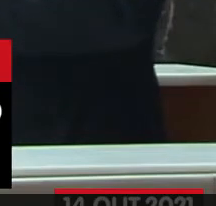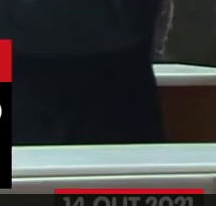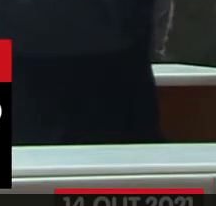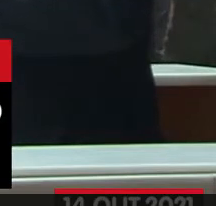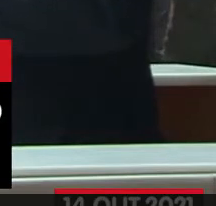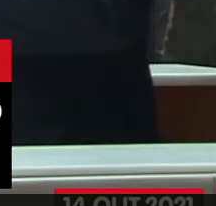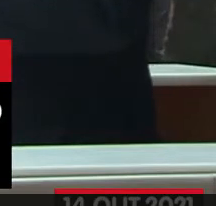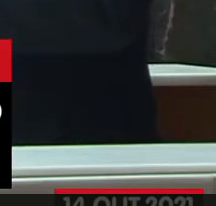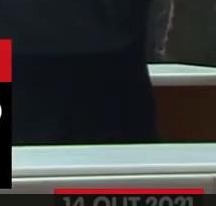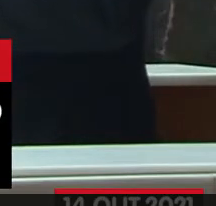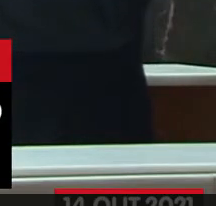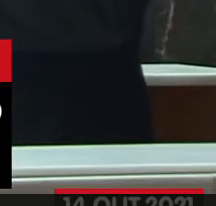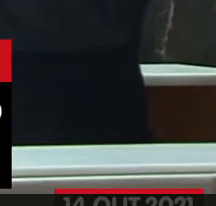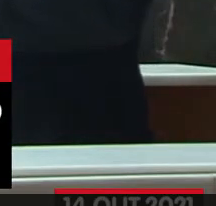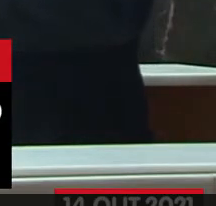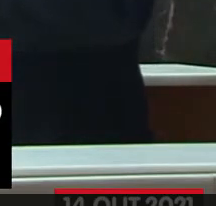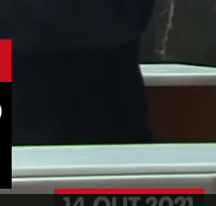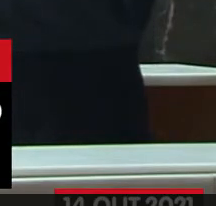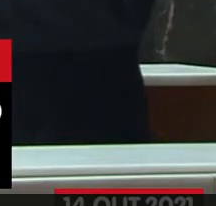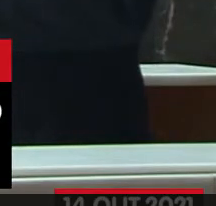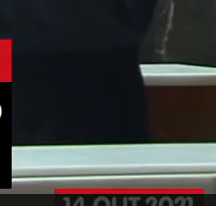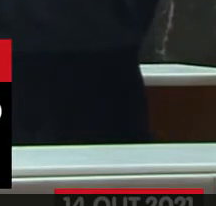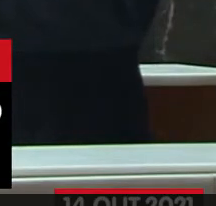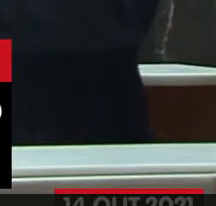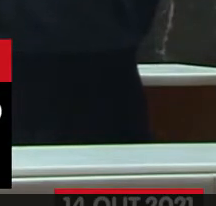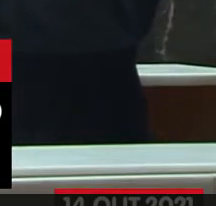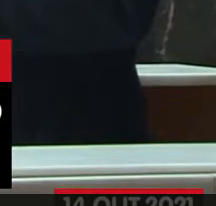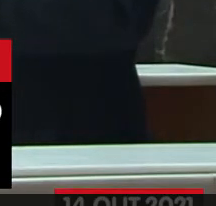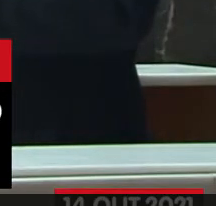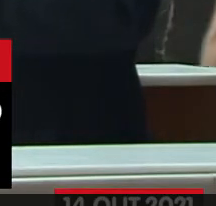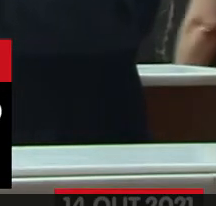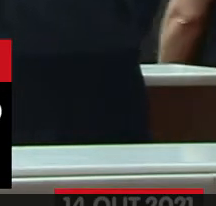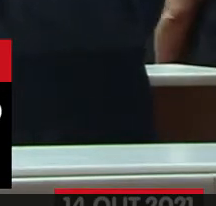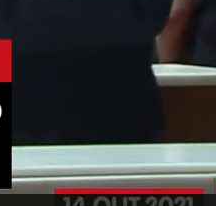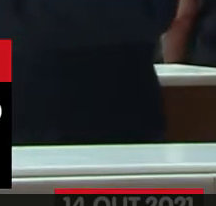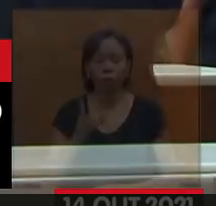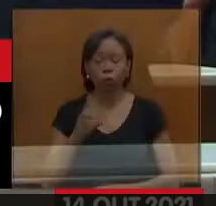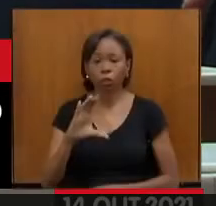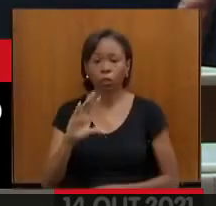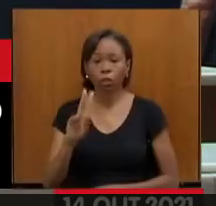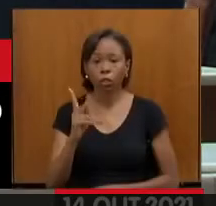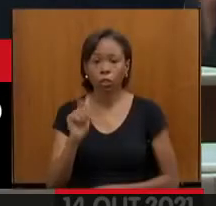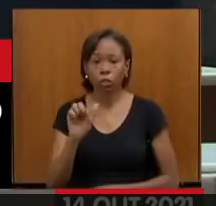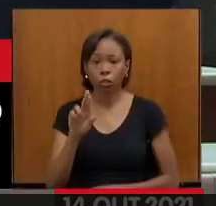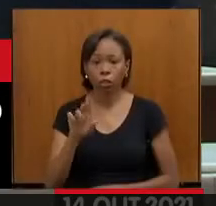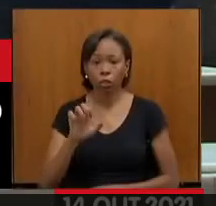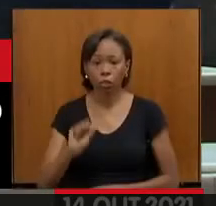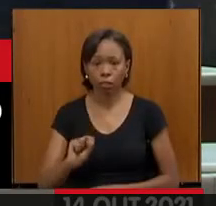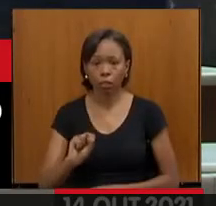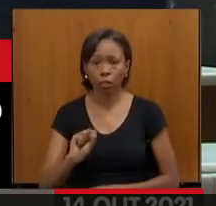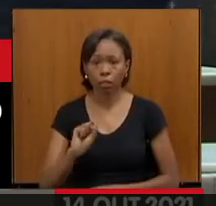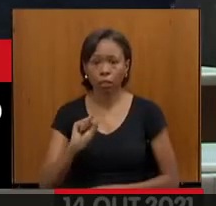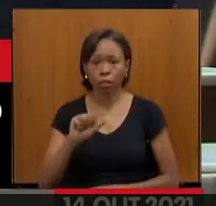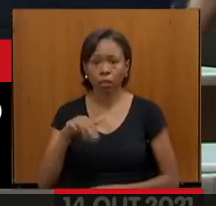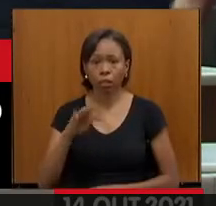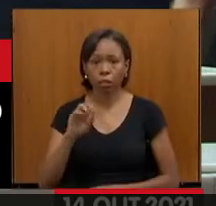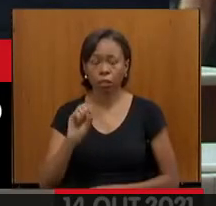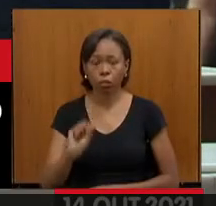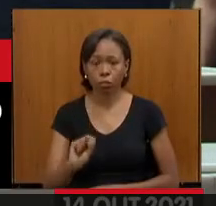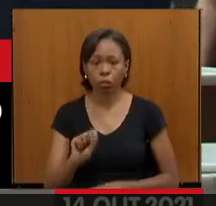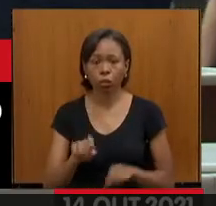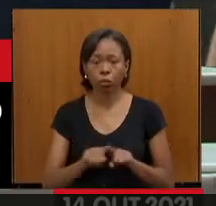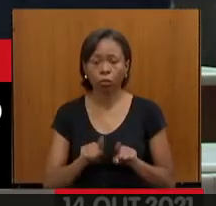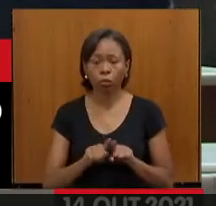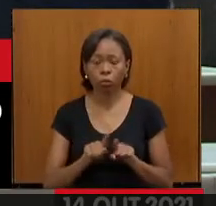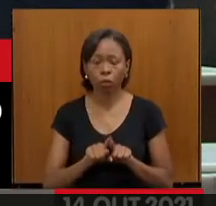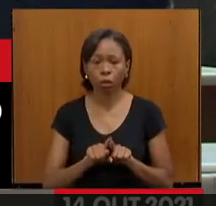Registramos as seguintes presenças: excelentíssimo senhor deputado Charles Santos, excelentíssimo senhor membro do Conselho